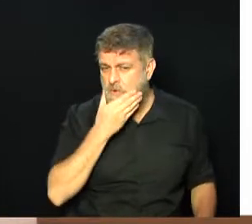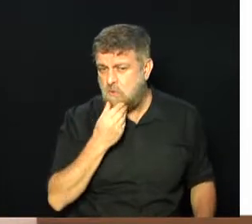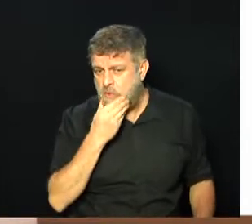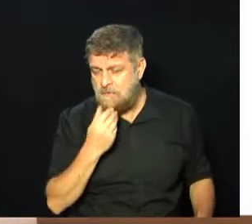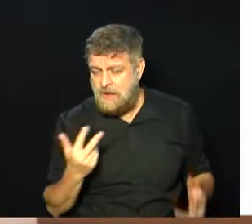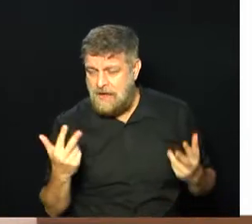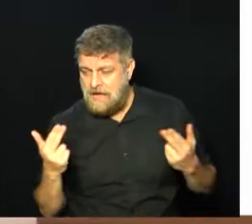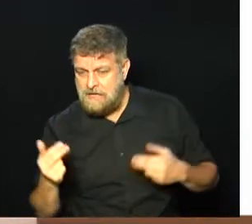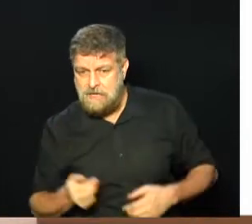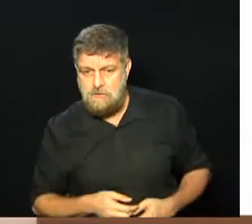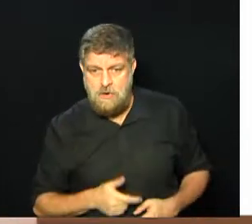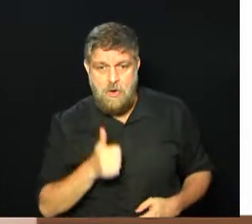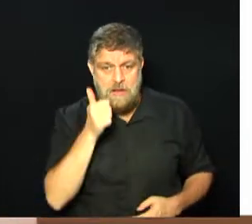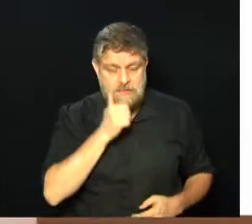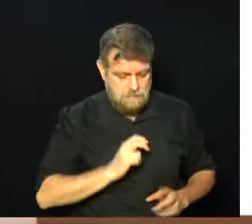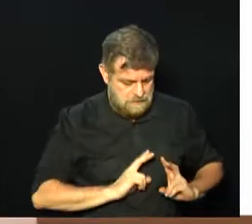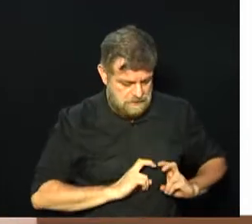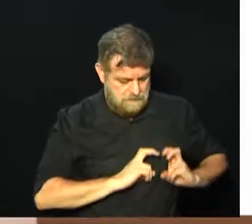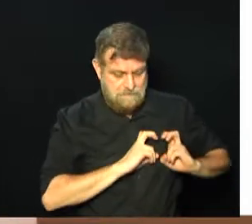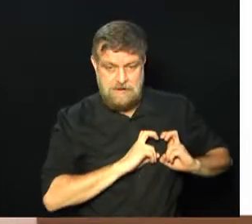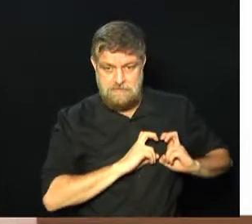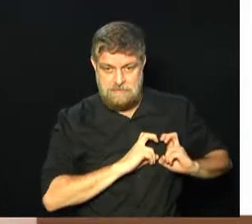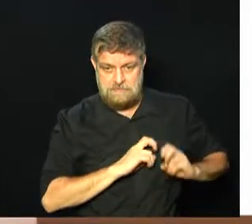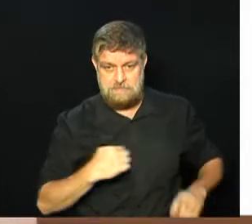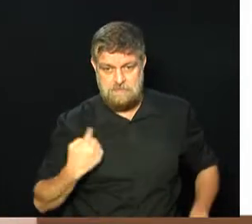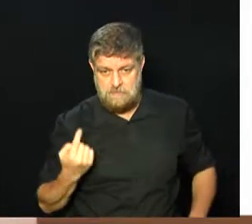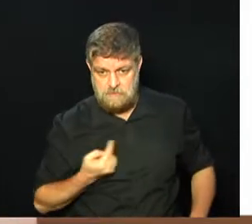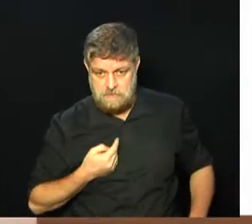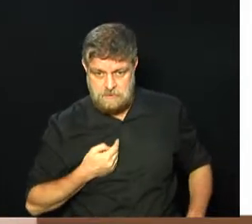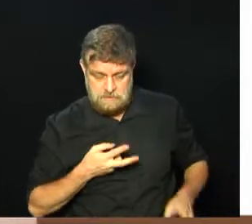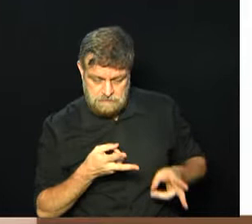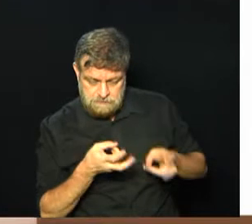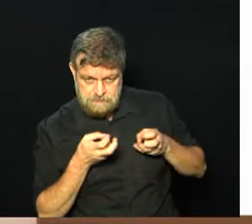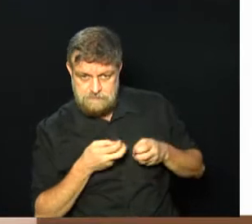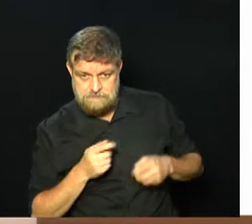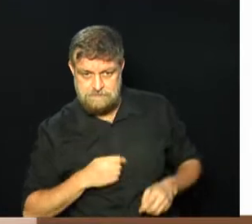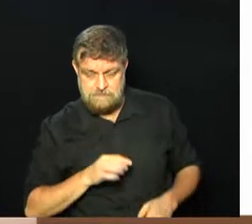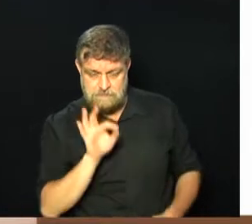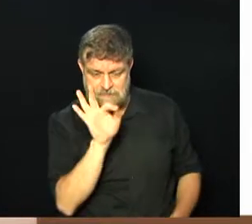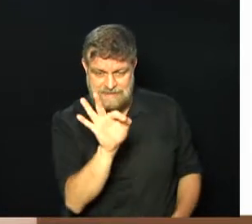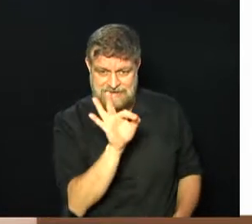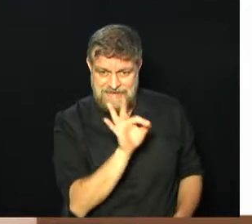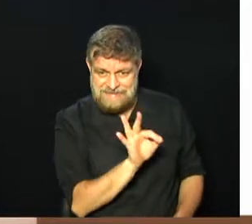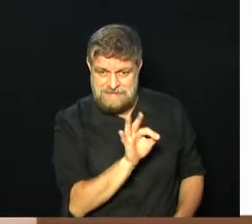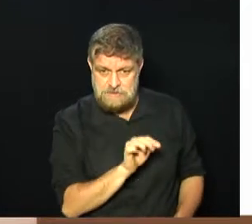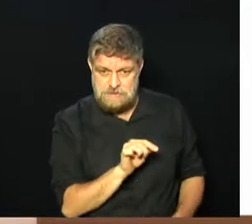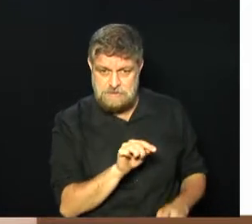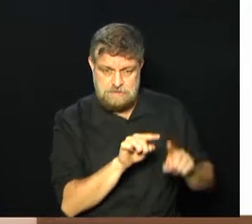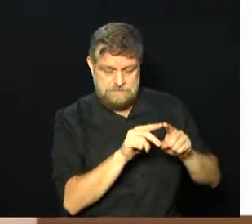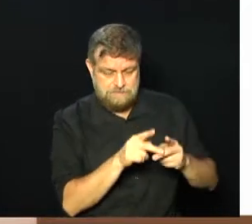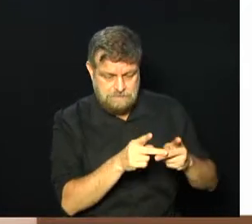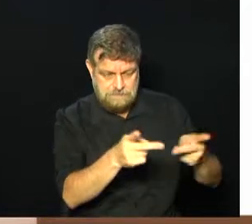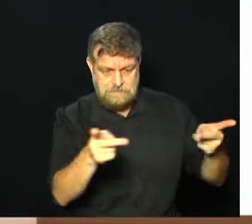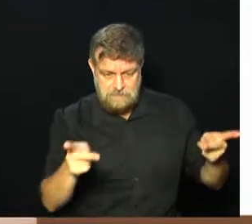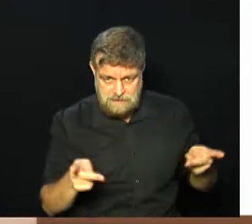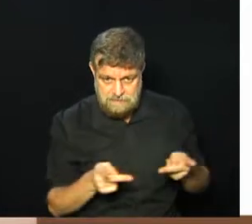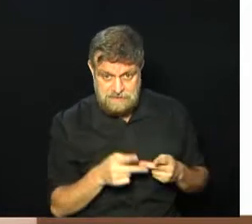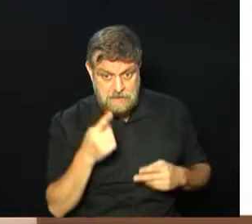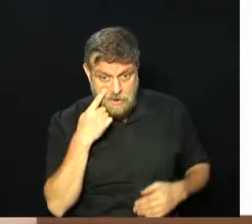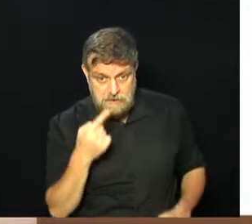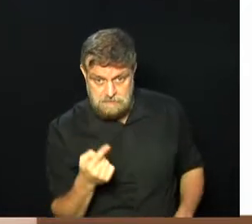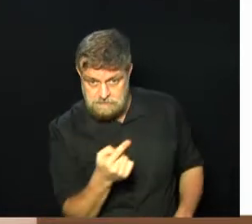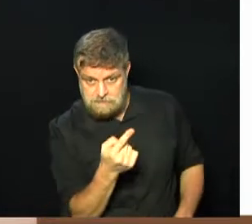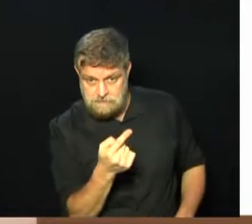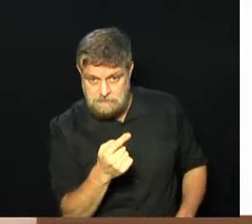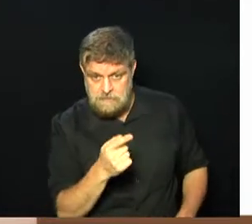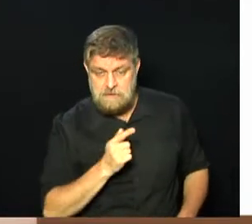câncer de mama é na mulher. Quando a gente olha a estatística de incidência, quer dizer, de casos novos de